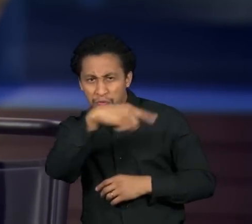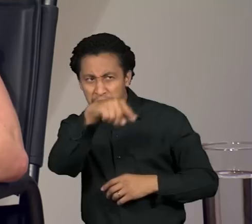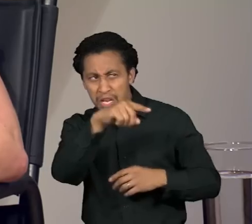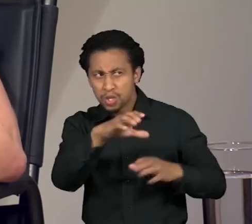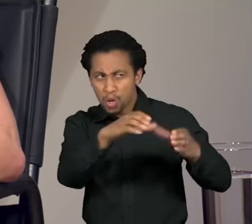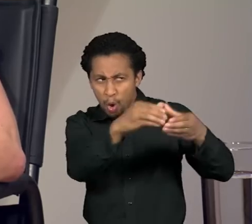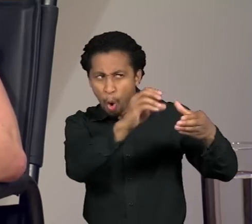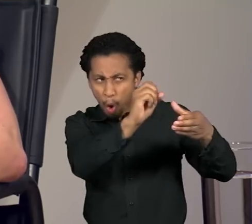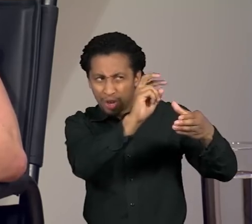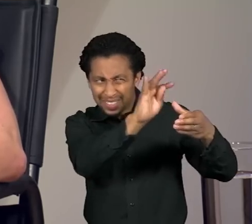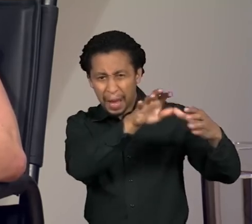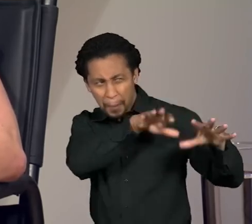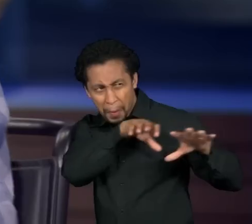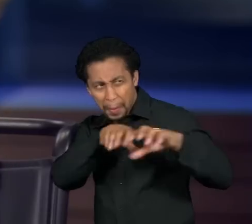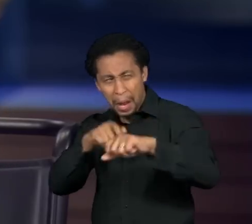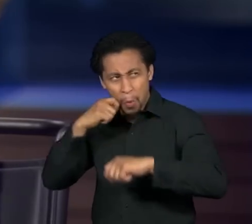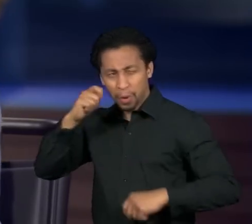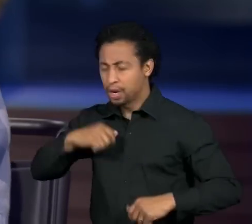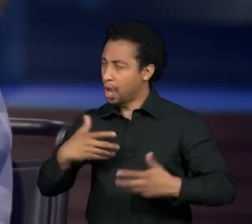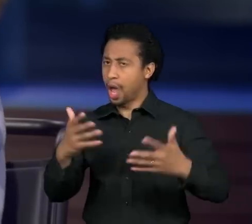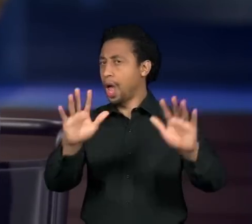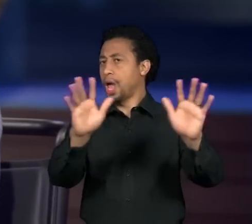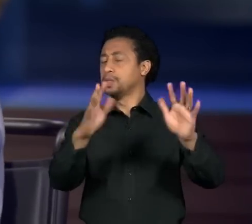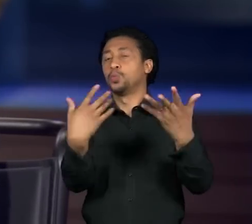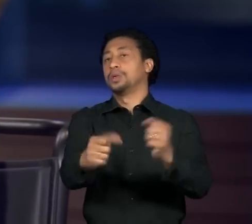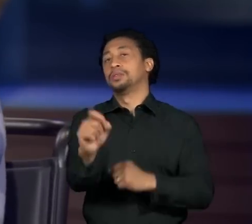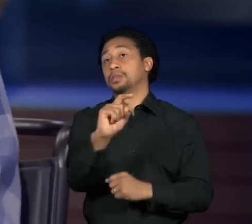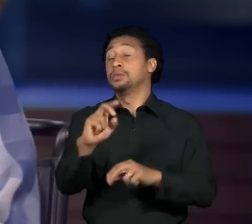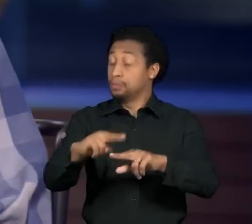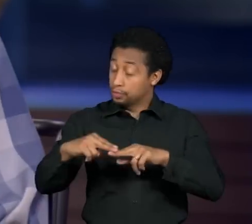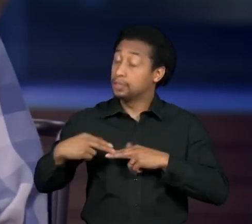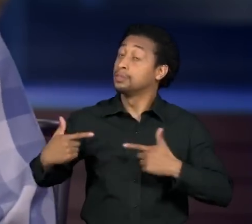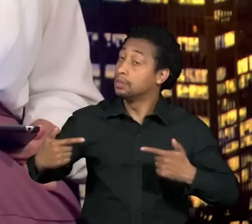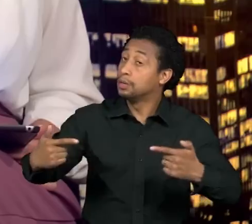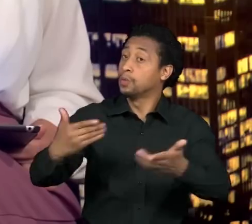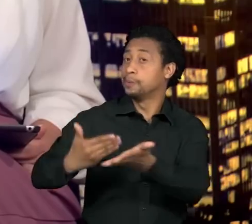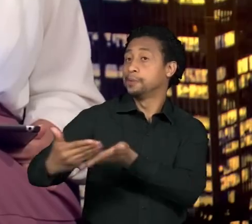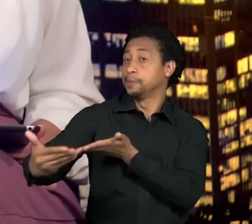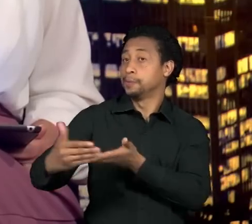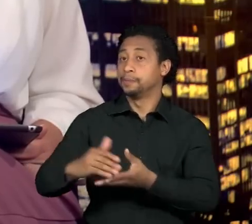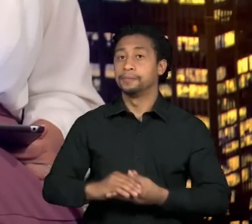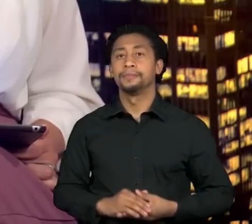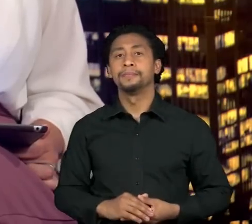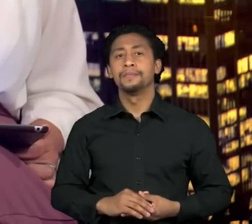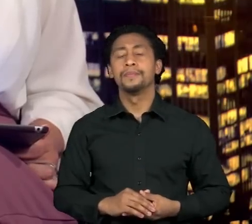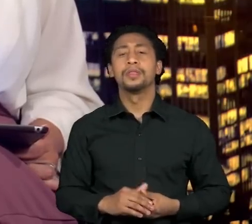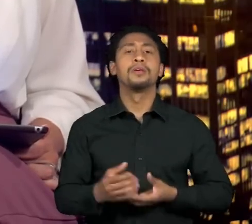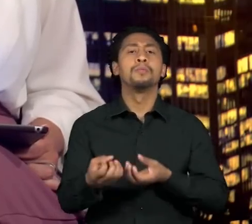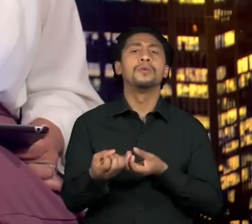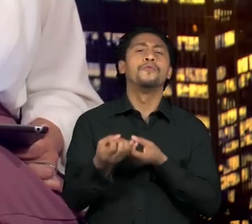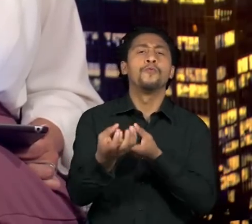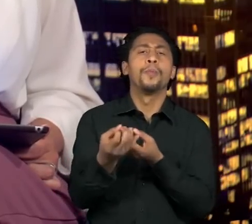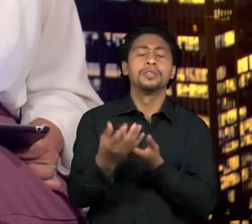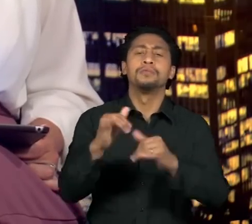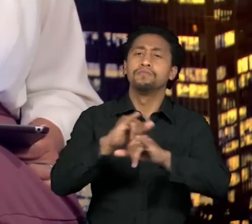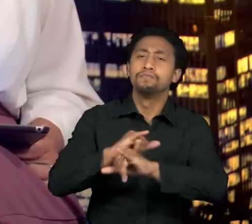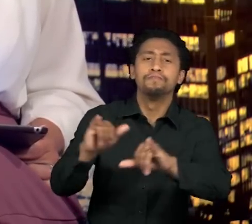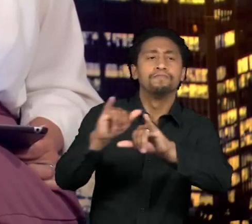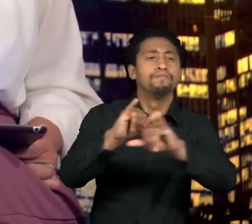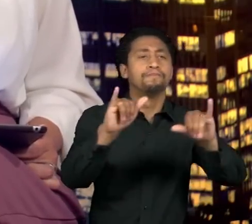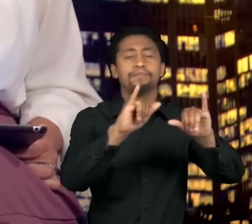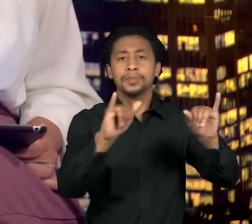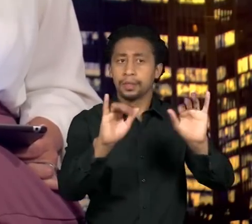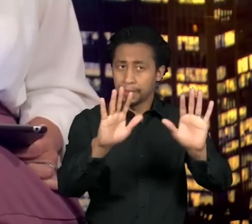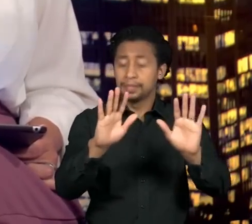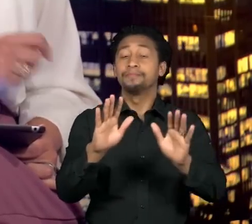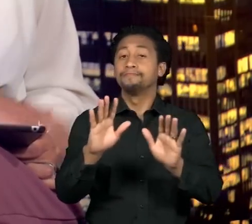ele coloca. Então, por isso essa situação atual desse embate. Quantas notícias que chegam até nós, tudo que comentamos aqui, da ideia